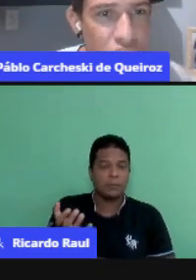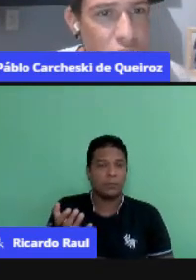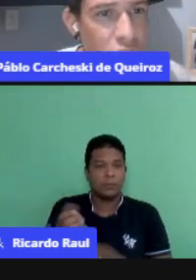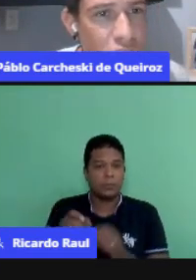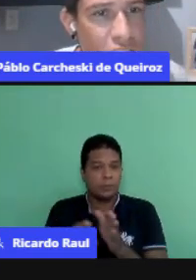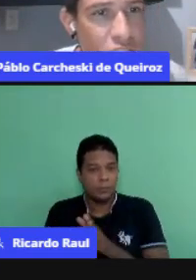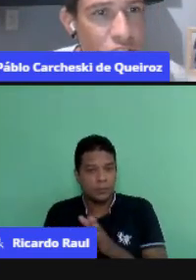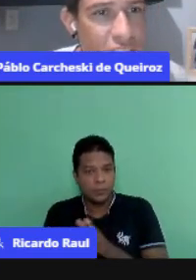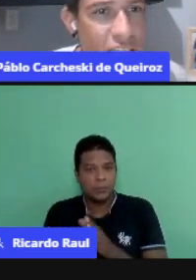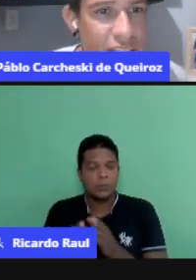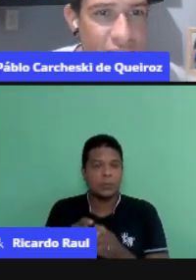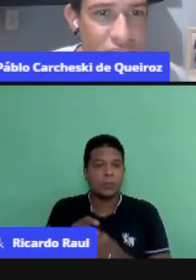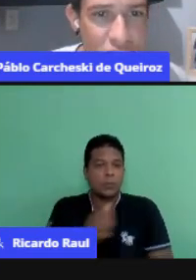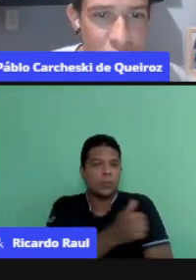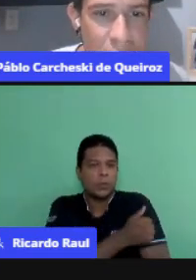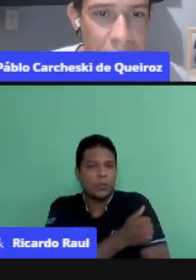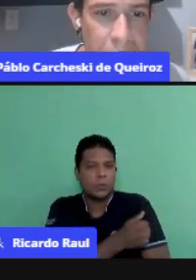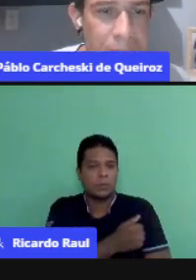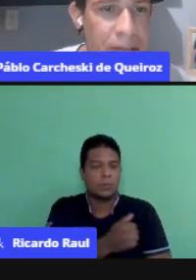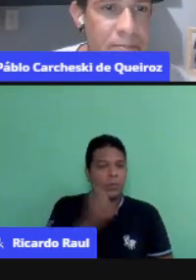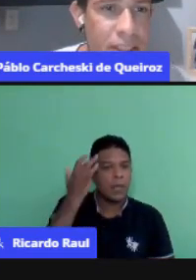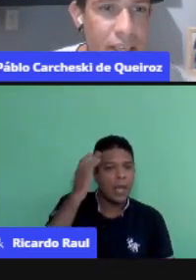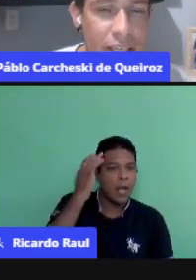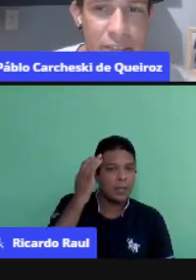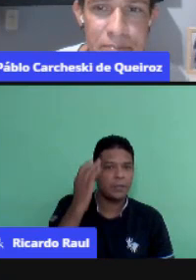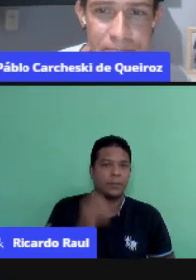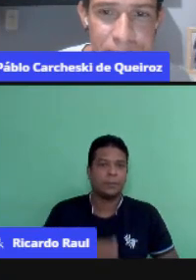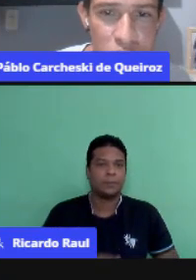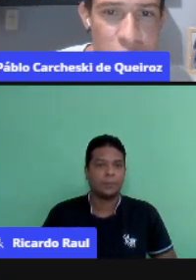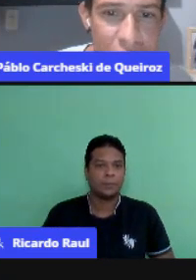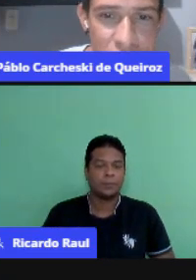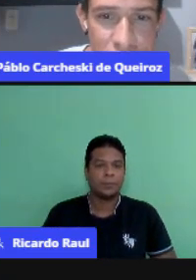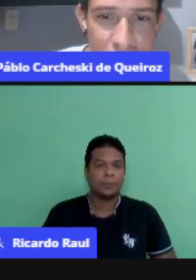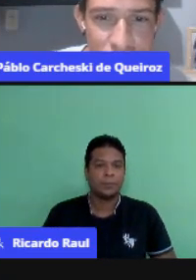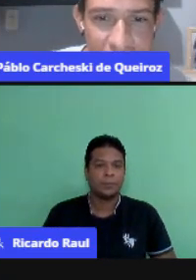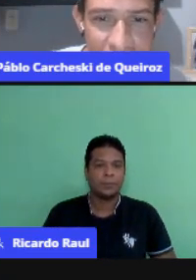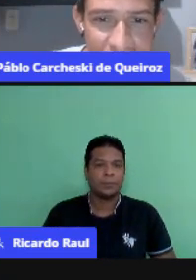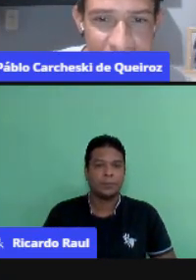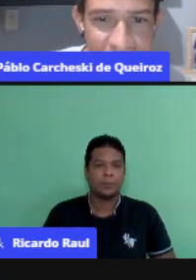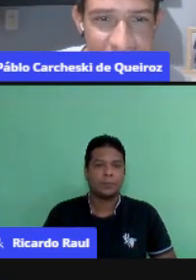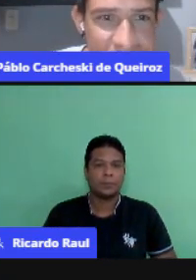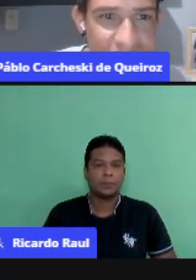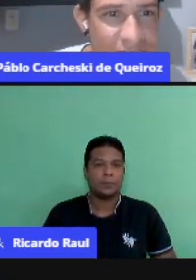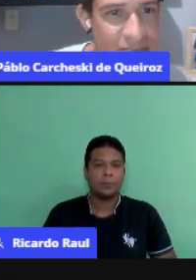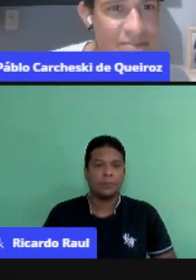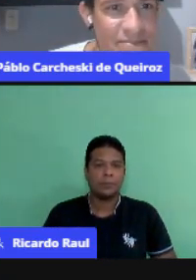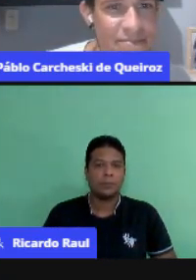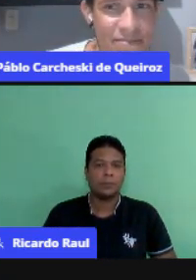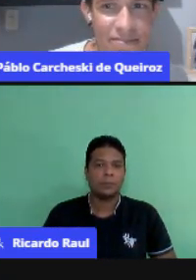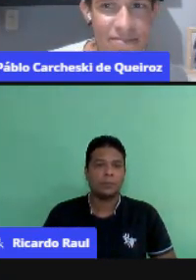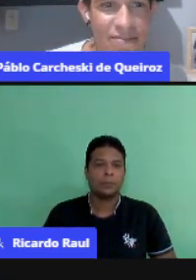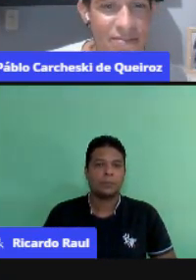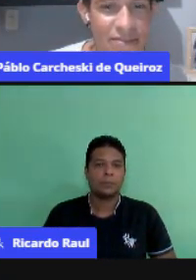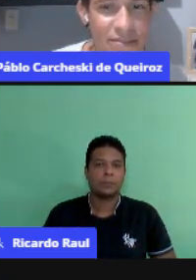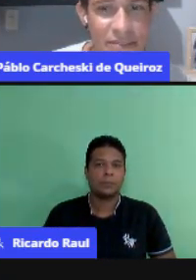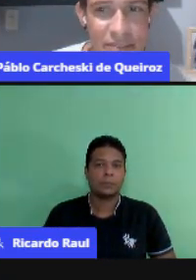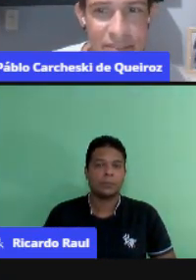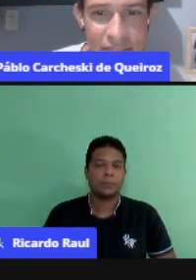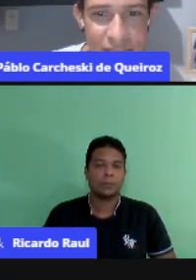né? Investigue com seus alunos, o que eles acham disso aí, né? Aí, próximo slide, por favor.